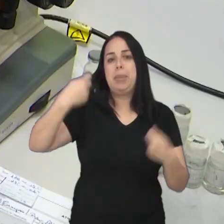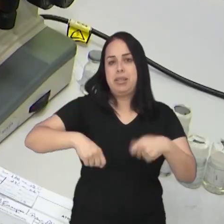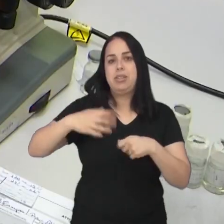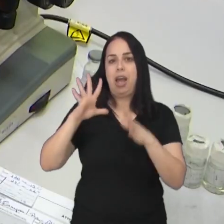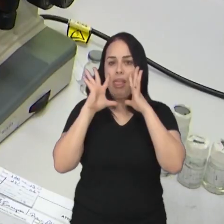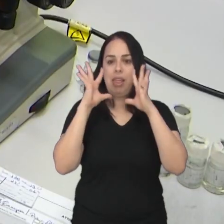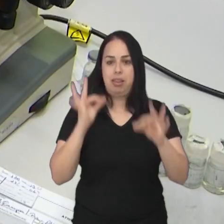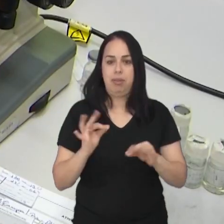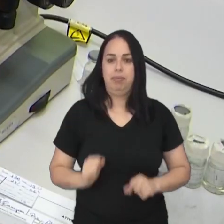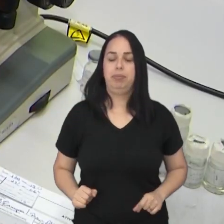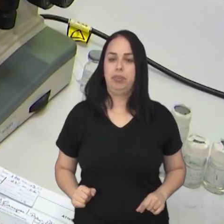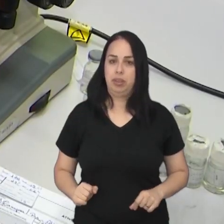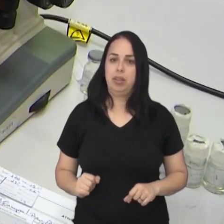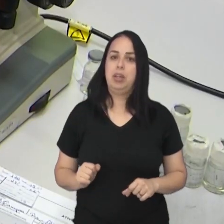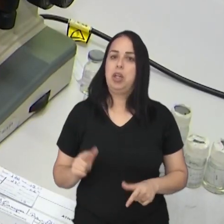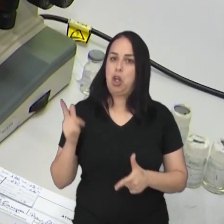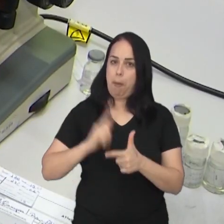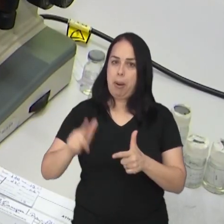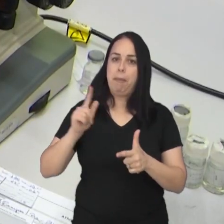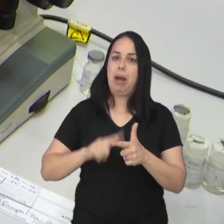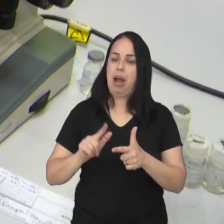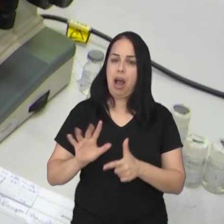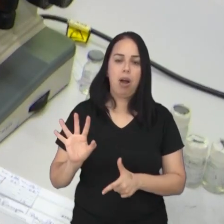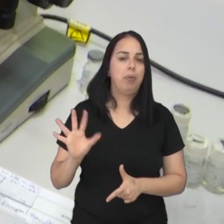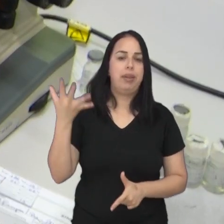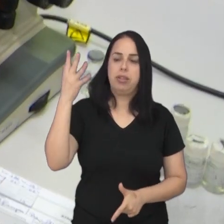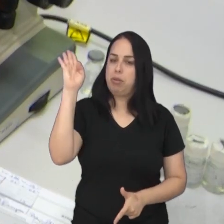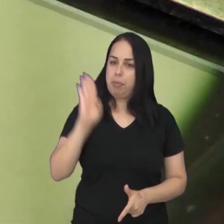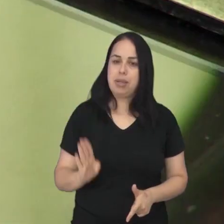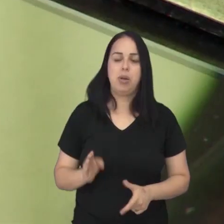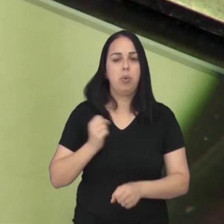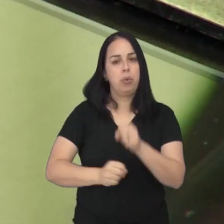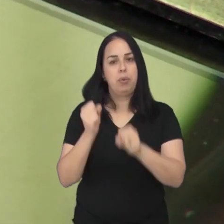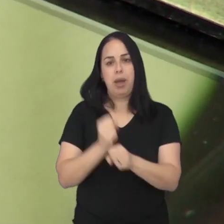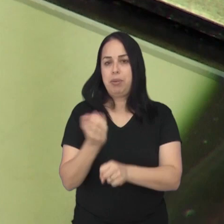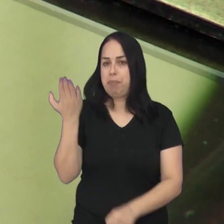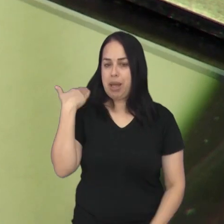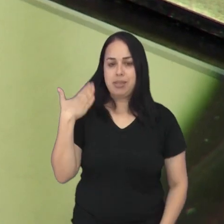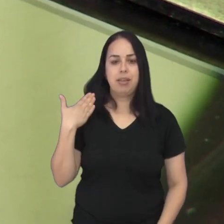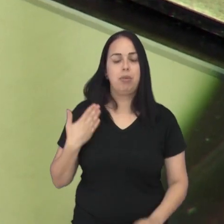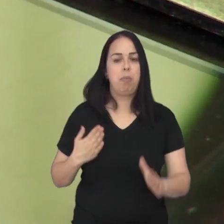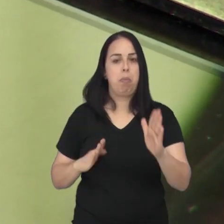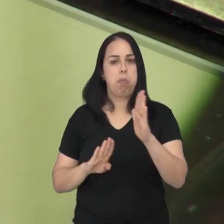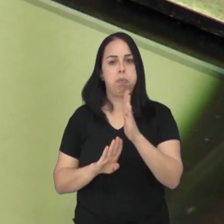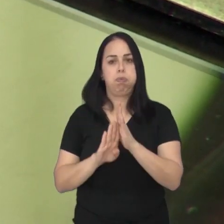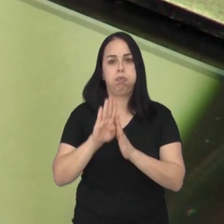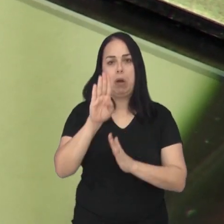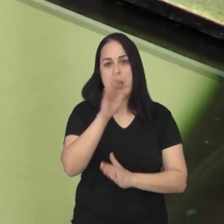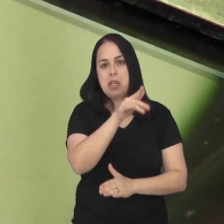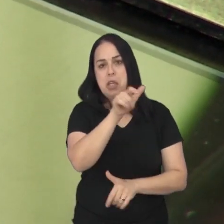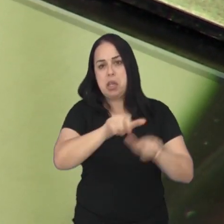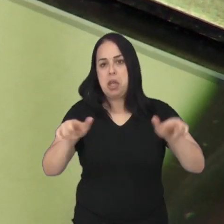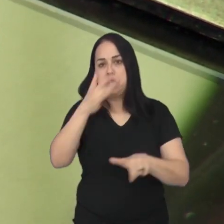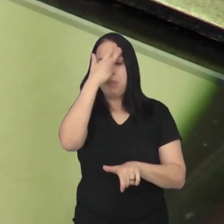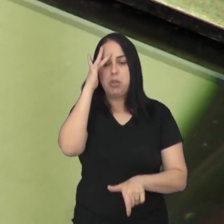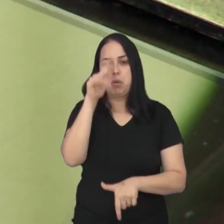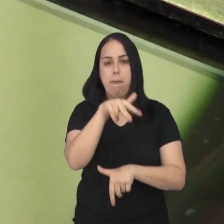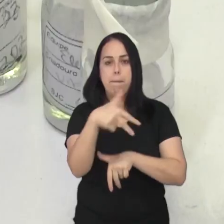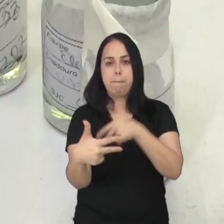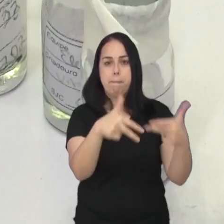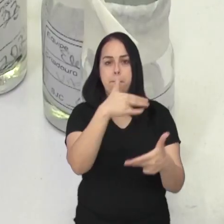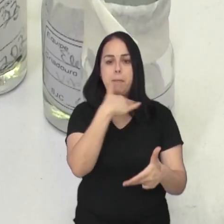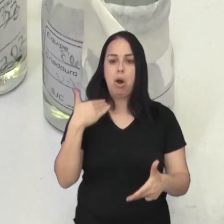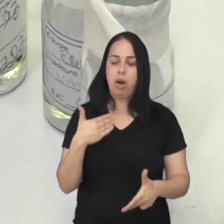atenção. O enfrentamento do problema acontece em todo o país. Em 2023, o Brasil bateu o recorde de mortes por